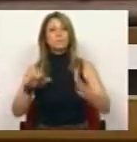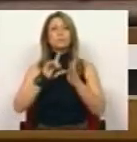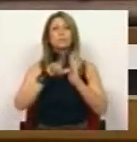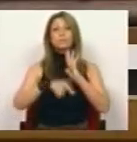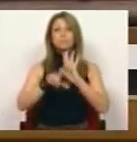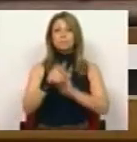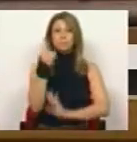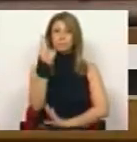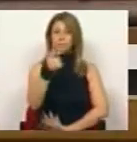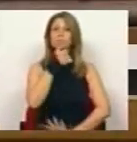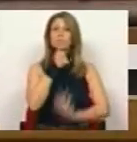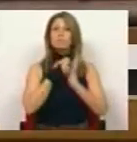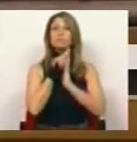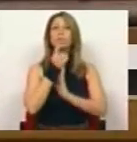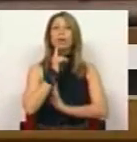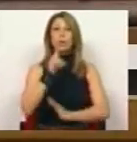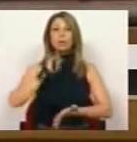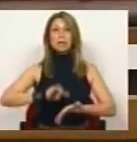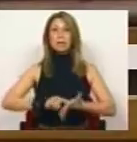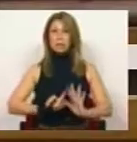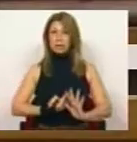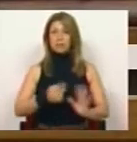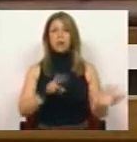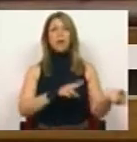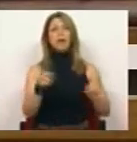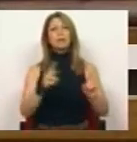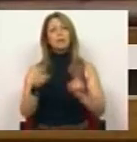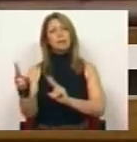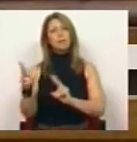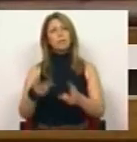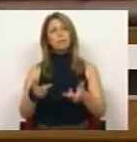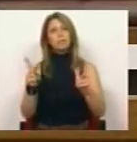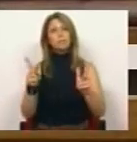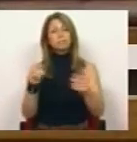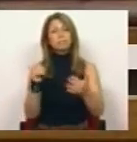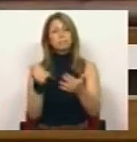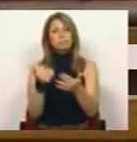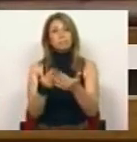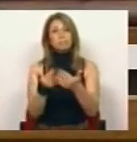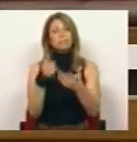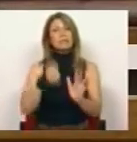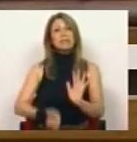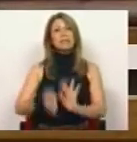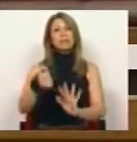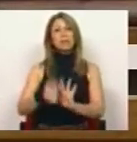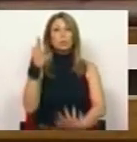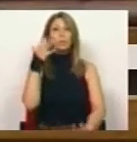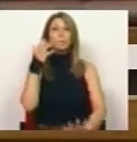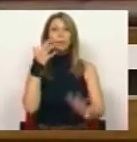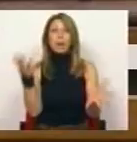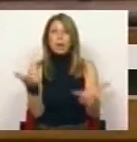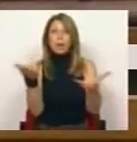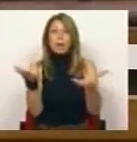projeto de lei que determina a necessidade de alternativa à disponibilização de sacos de plástico ultraleves e